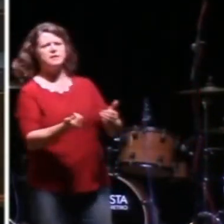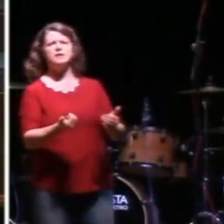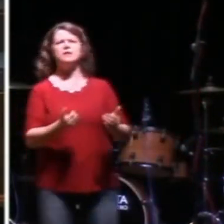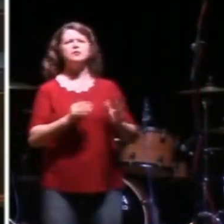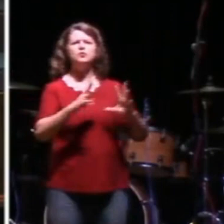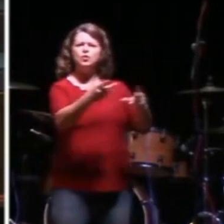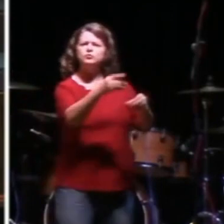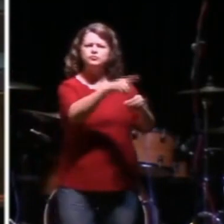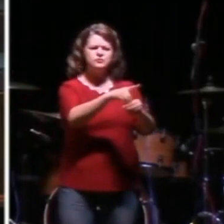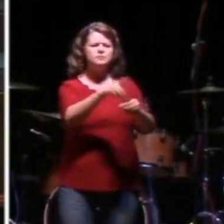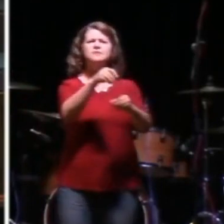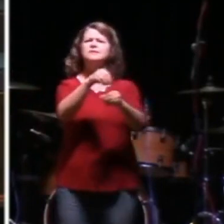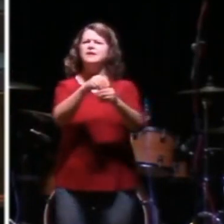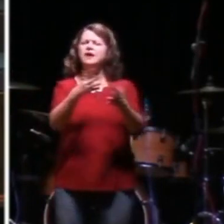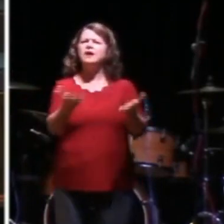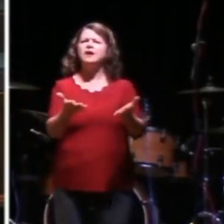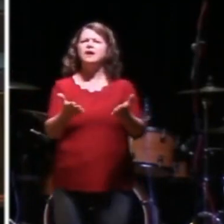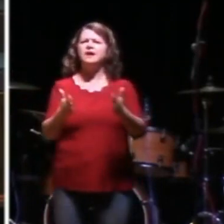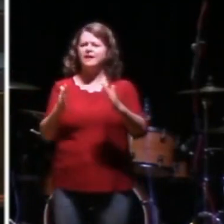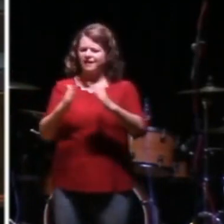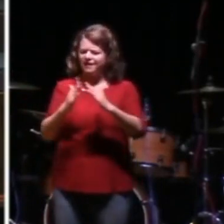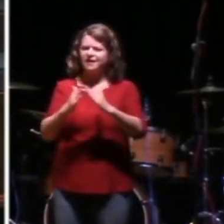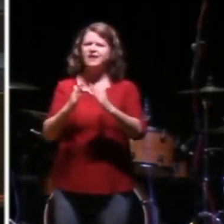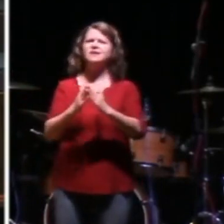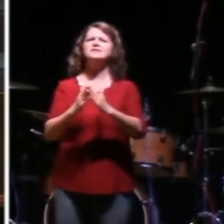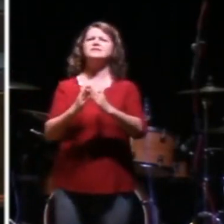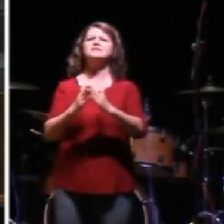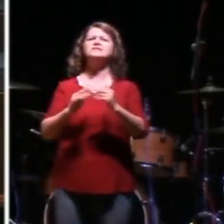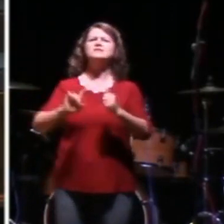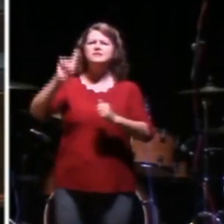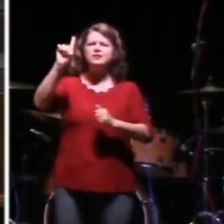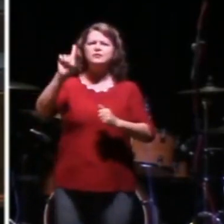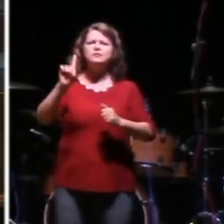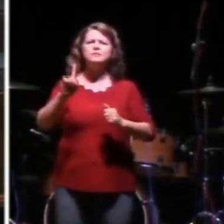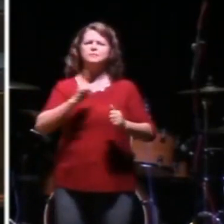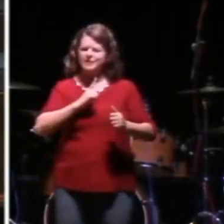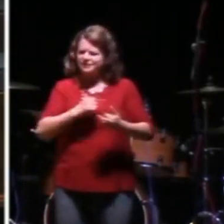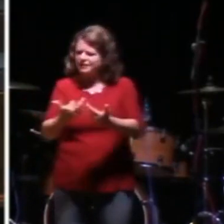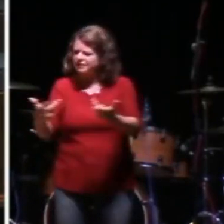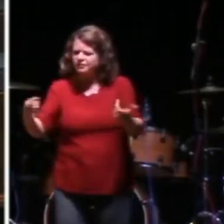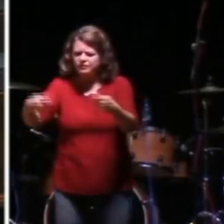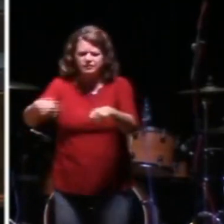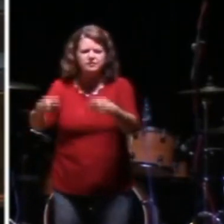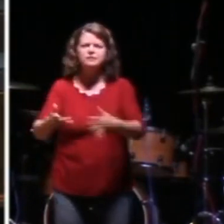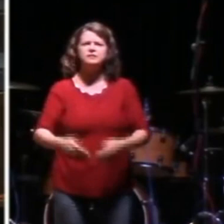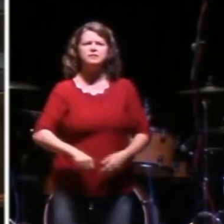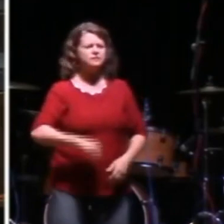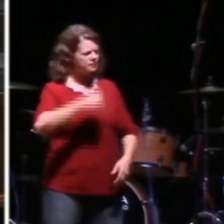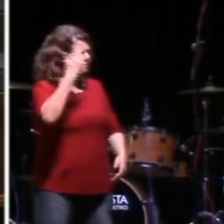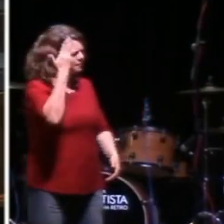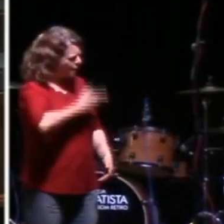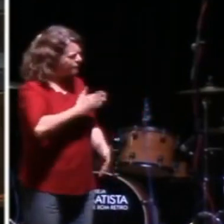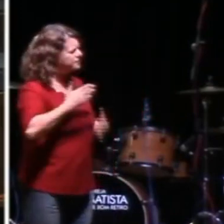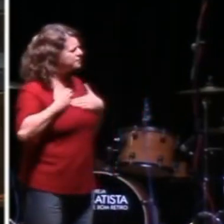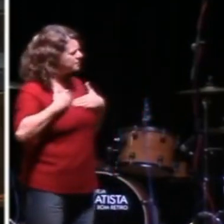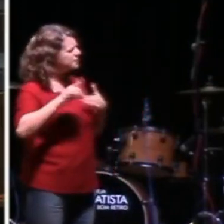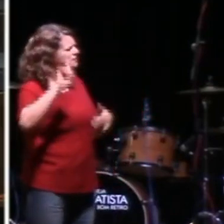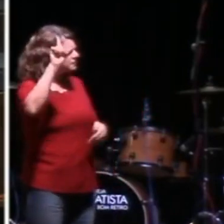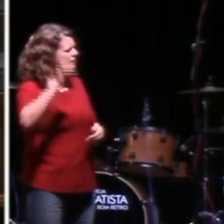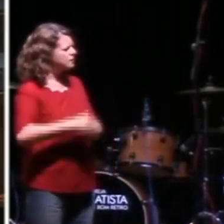tesouro boa noite meu pai minha casa a fazer prova de mim diz o senhor